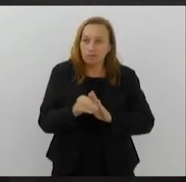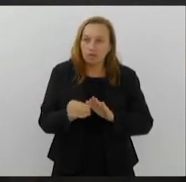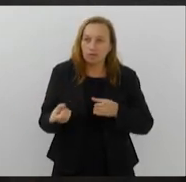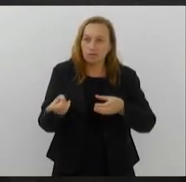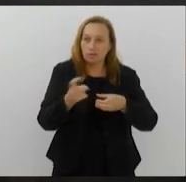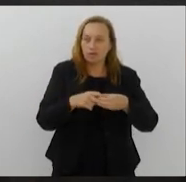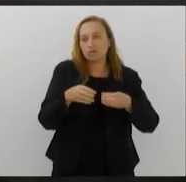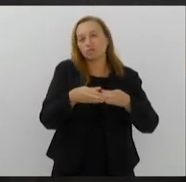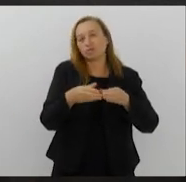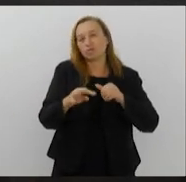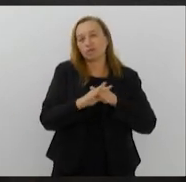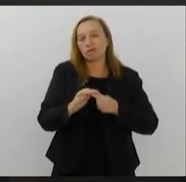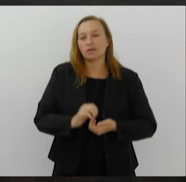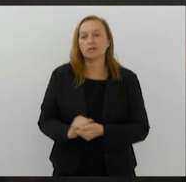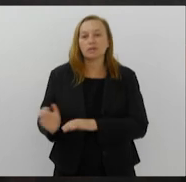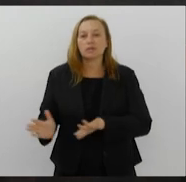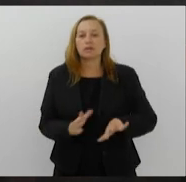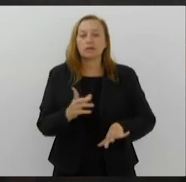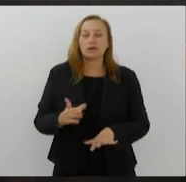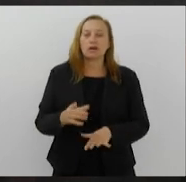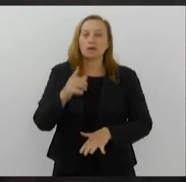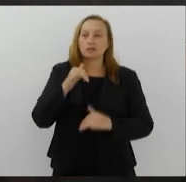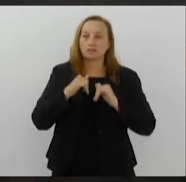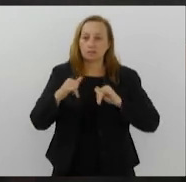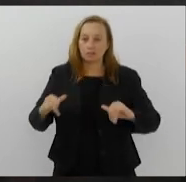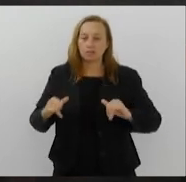e retorna às comissões. Anuncio